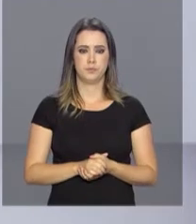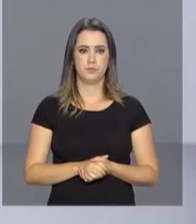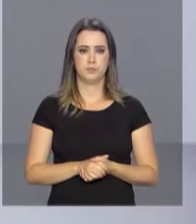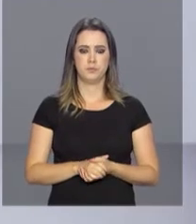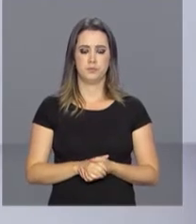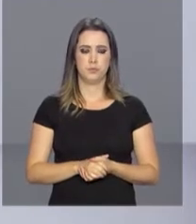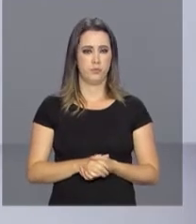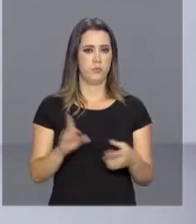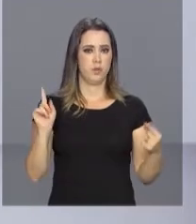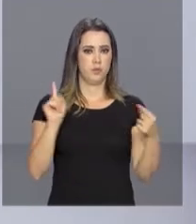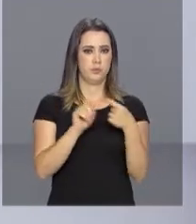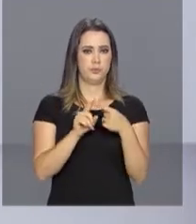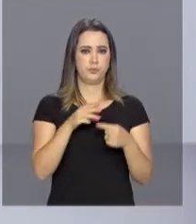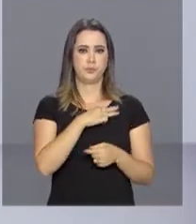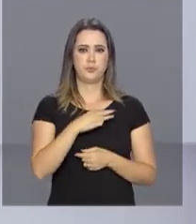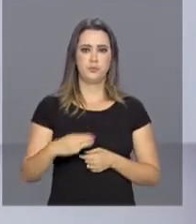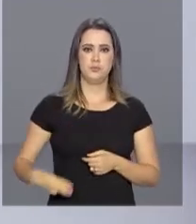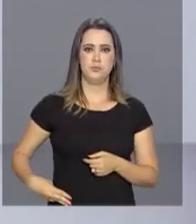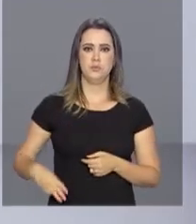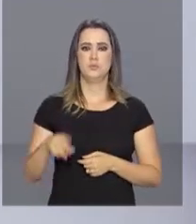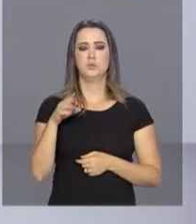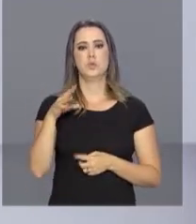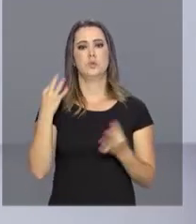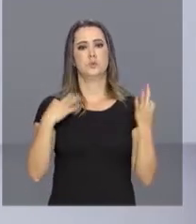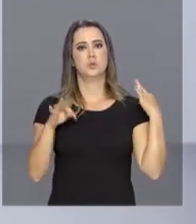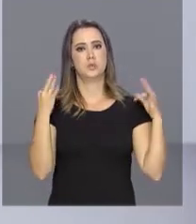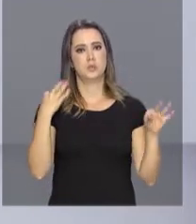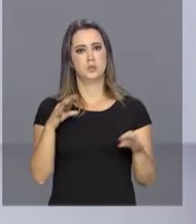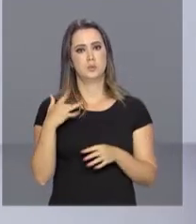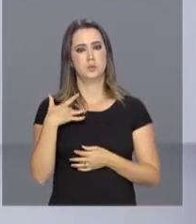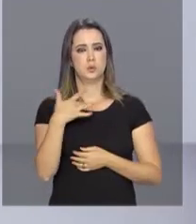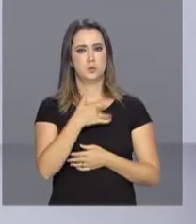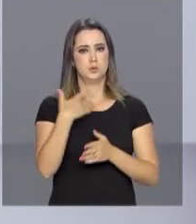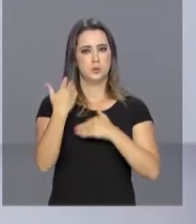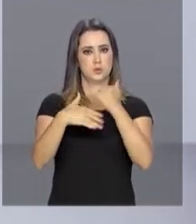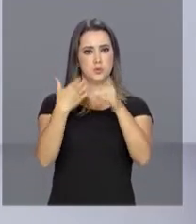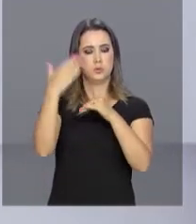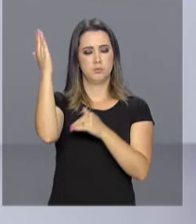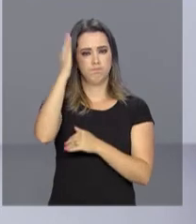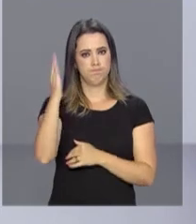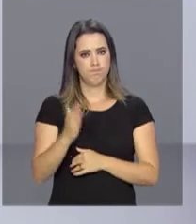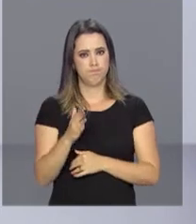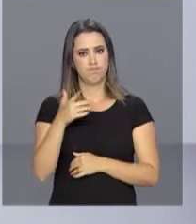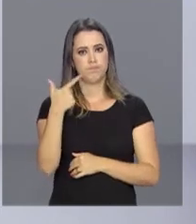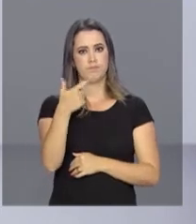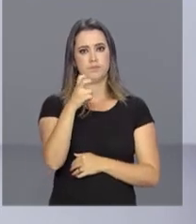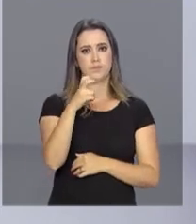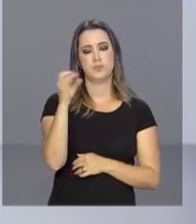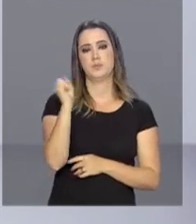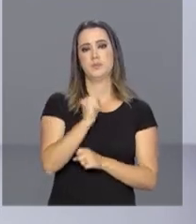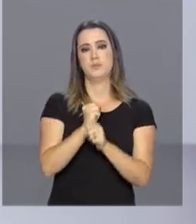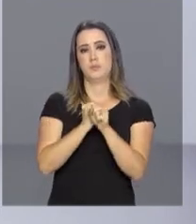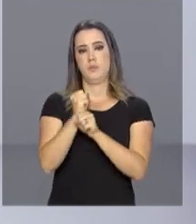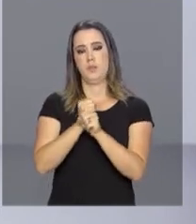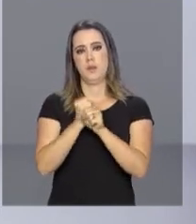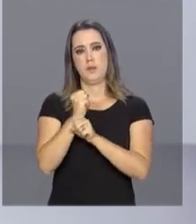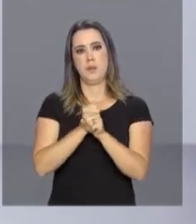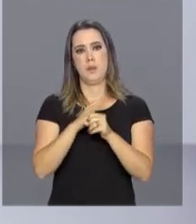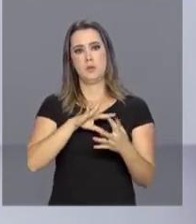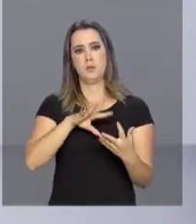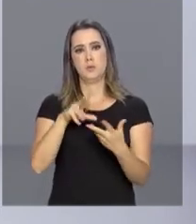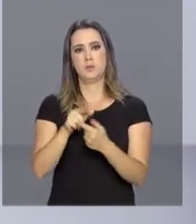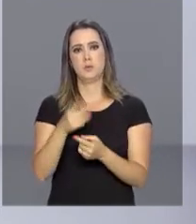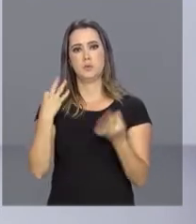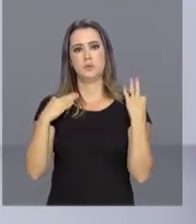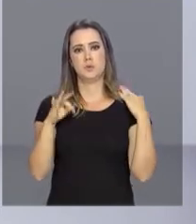De acordo com o ministro, o turismo de saúde no Brasil vem crescendo cerca de 25% ao ano. No mundo, esse tipo